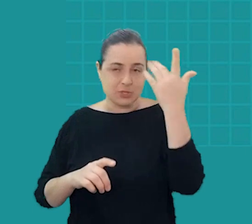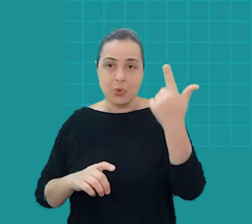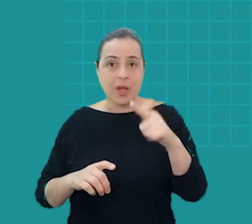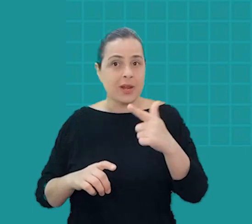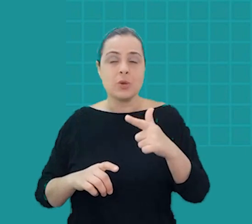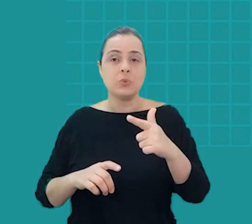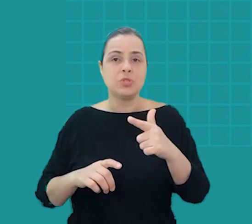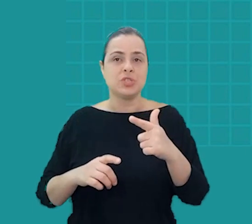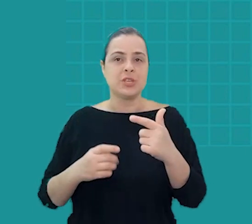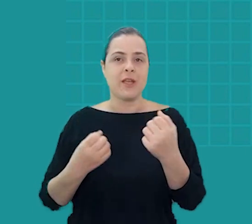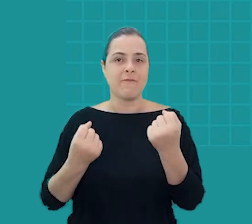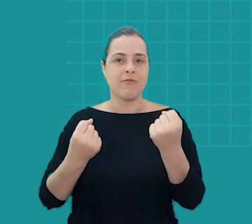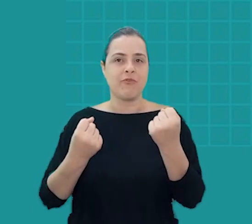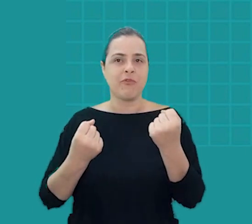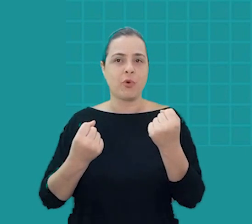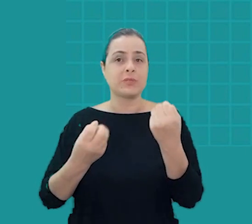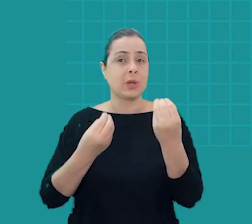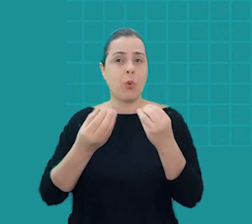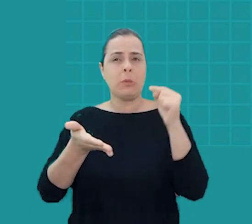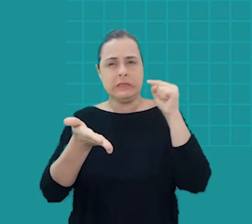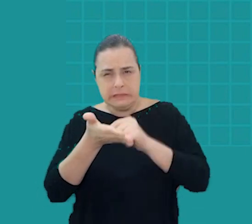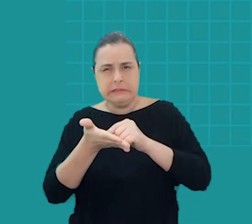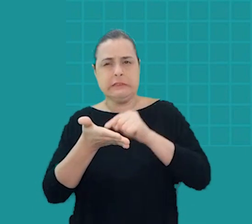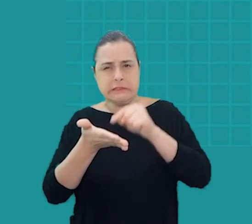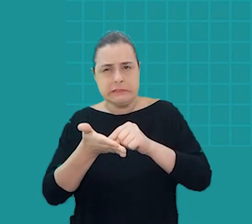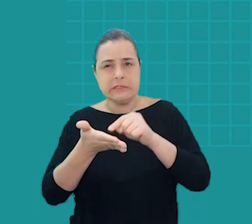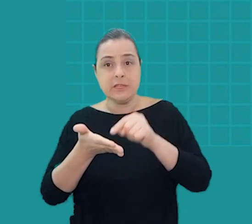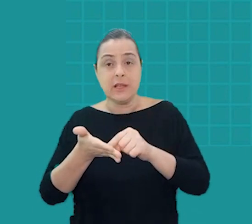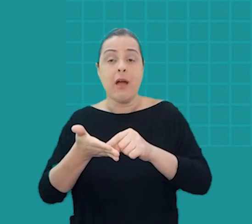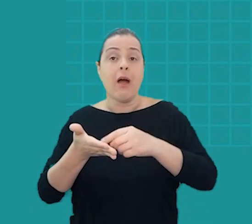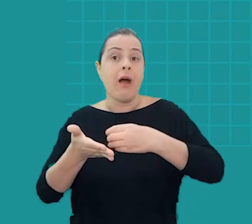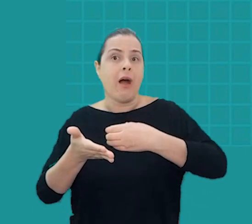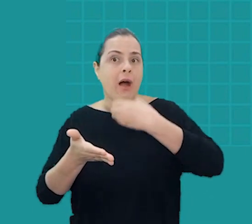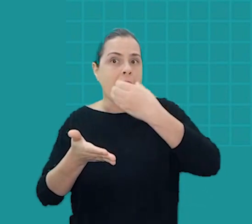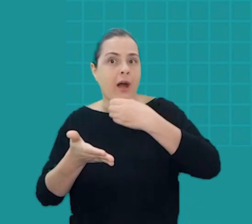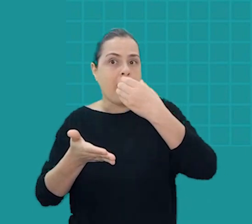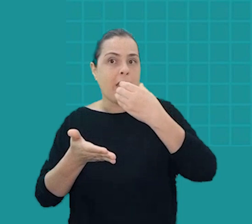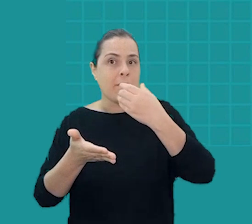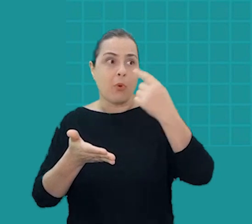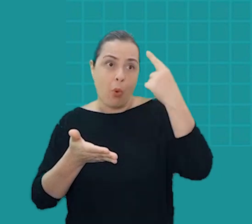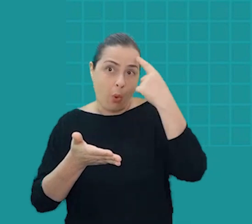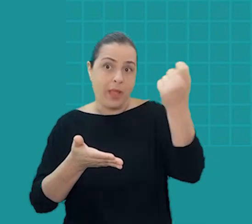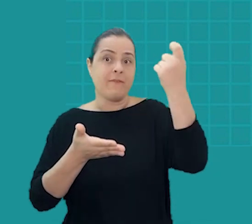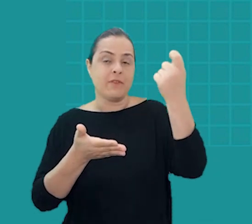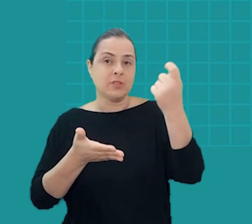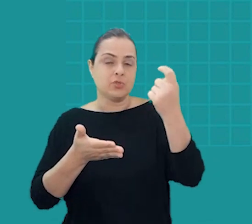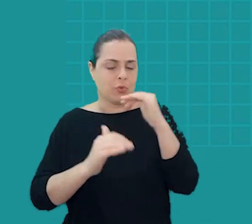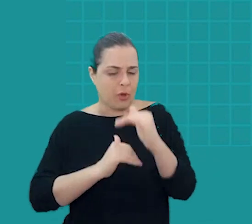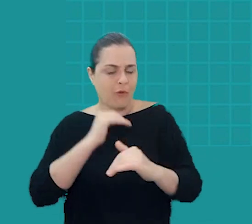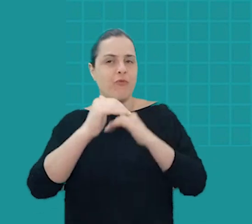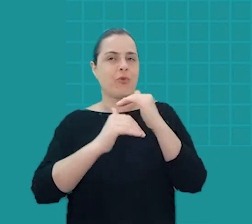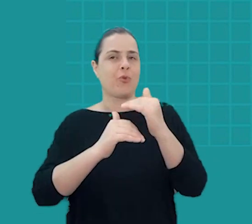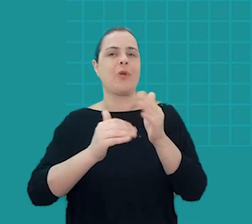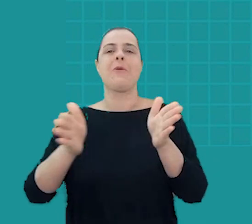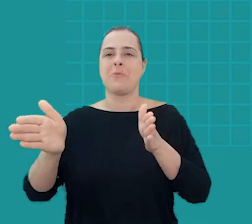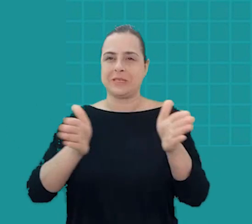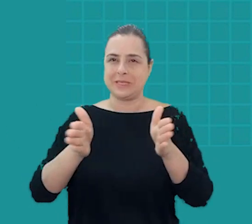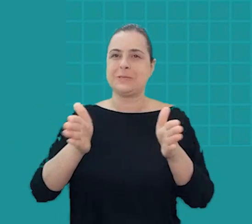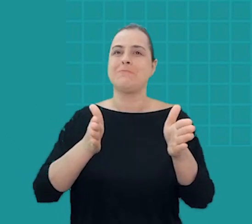deixa eu só terminar aí, daí, por favor. Se você estiver assistindo no celular, alguns pontos. Primeiro, o